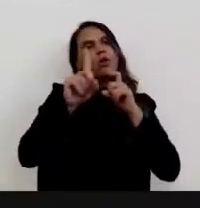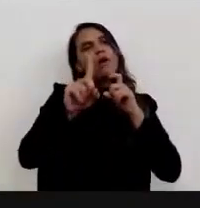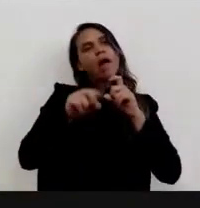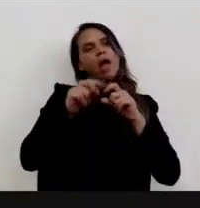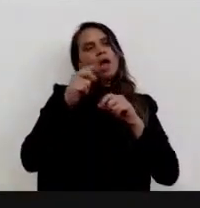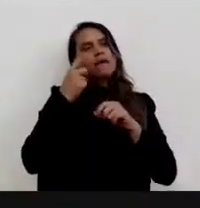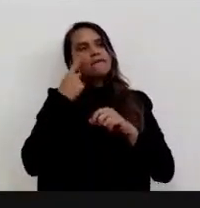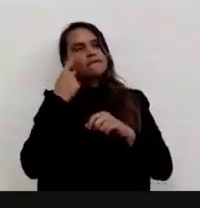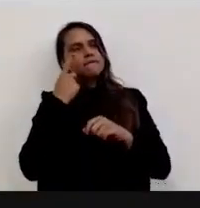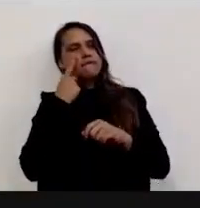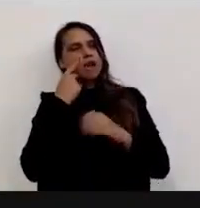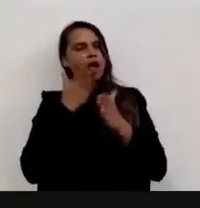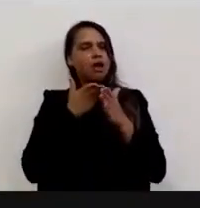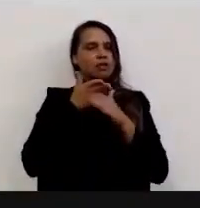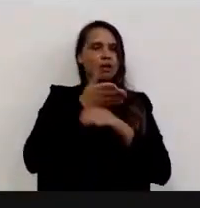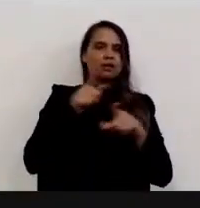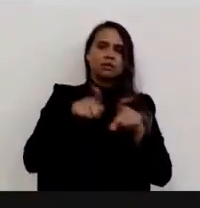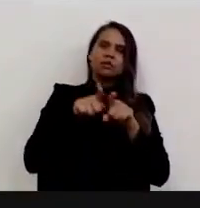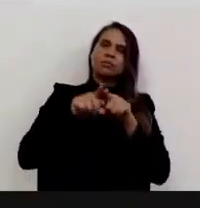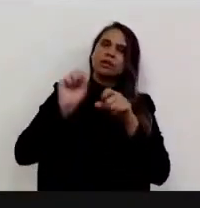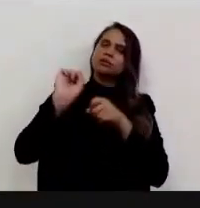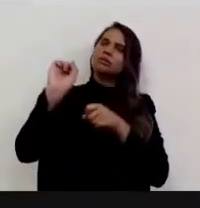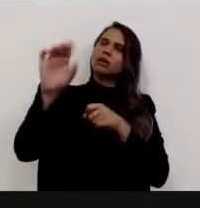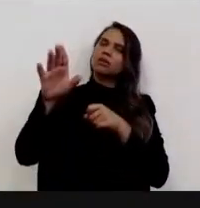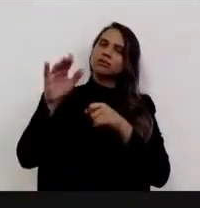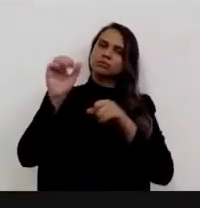as saídas dos nossos sistemas.